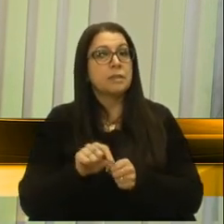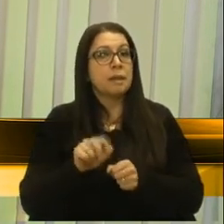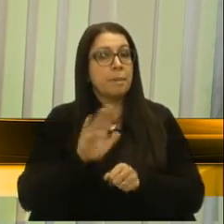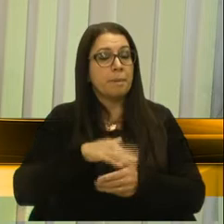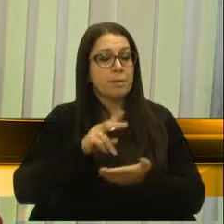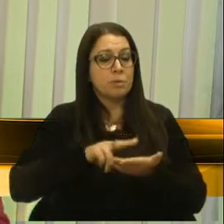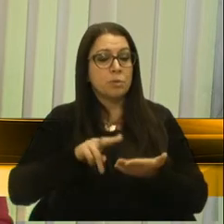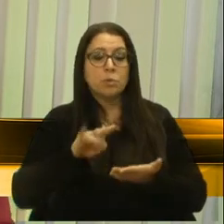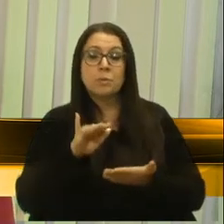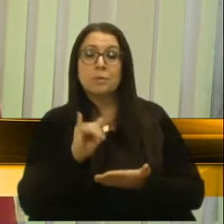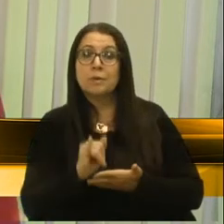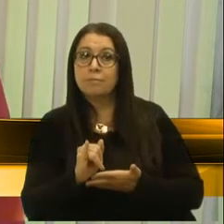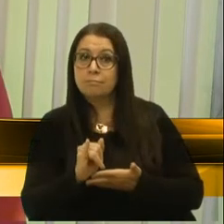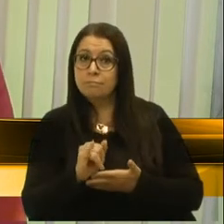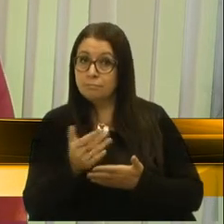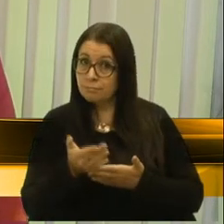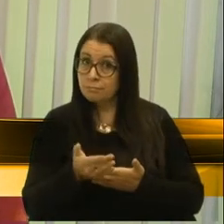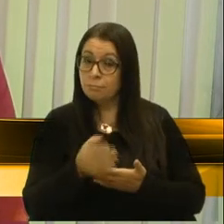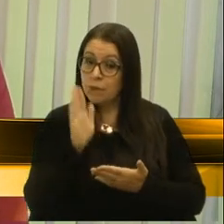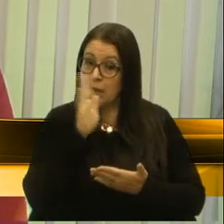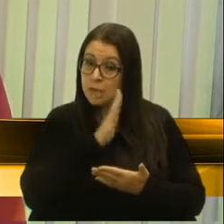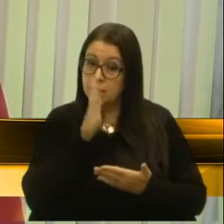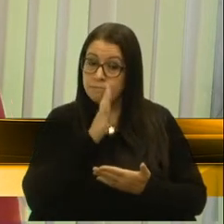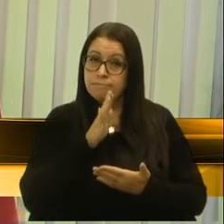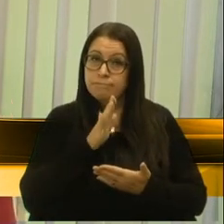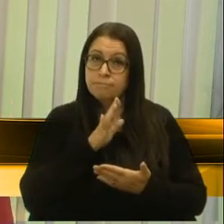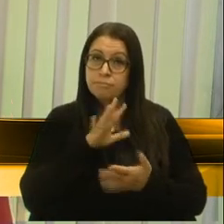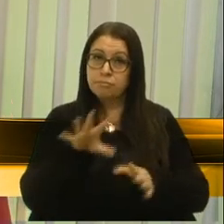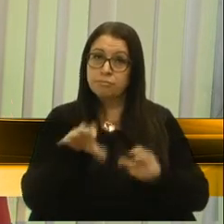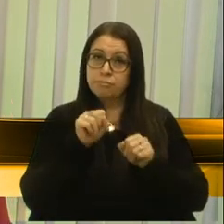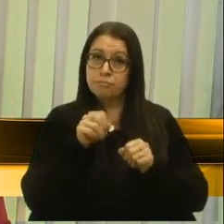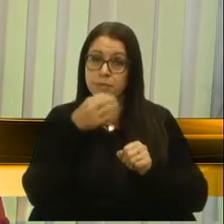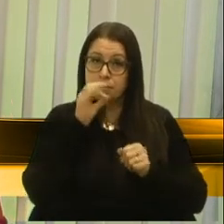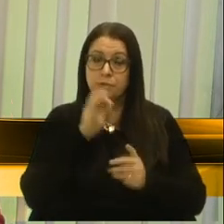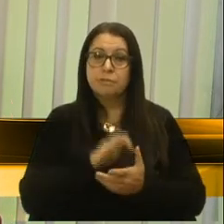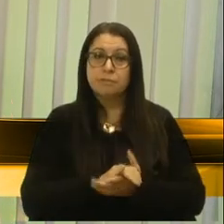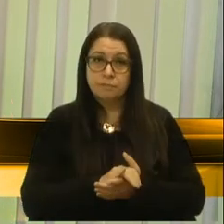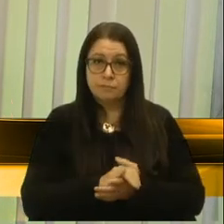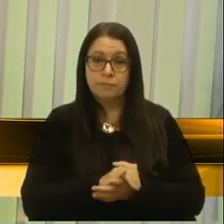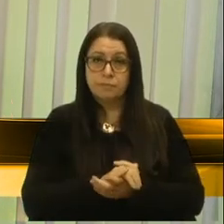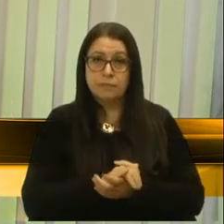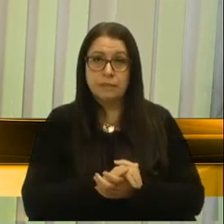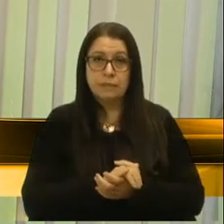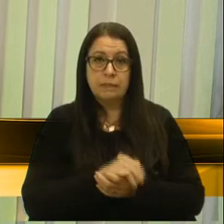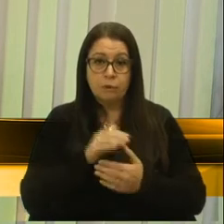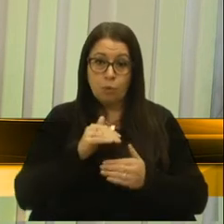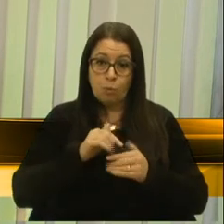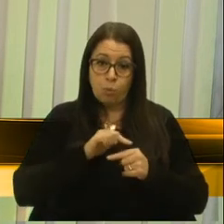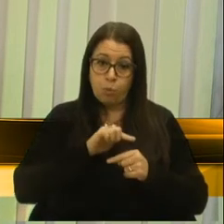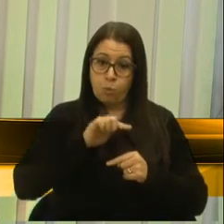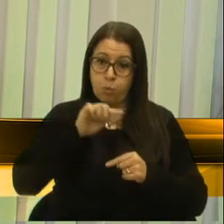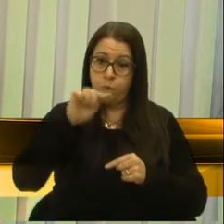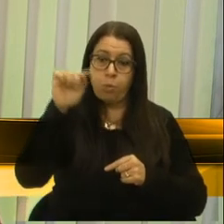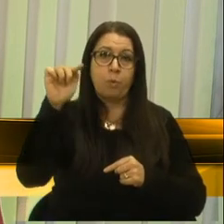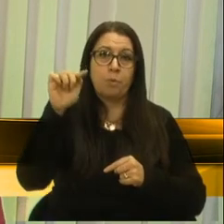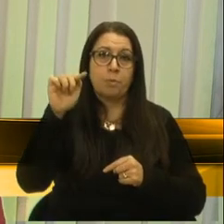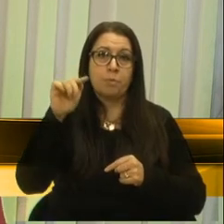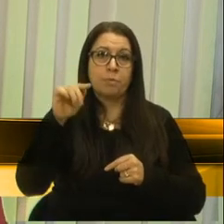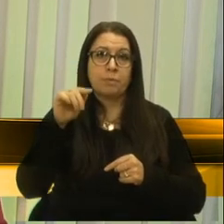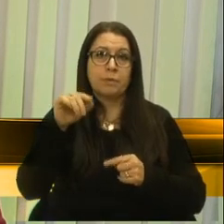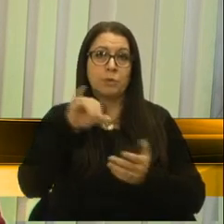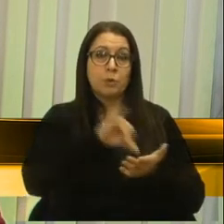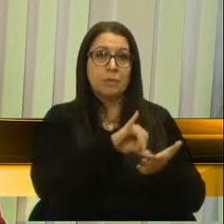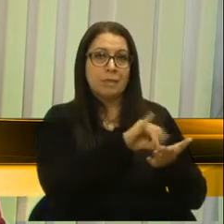de UTI, porque está acelerada a contaminação em Caxias. A gente viu um crescimento de um dia para o outro na região